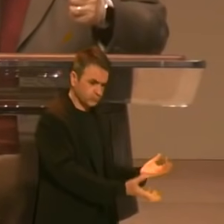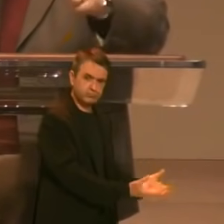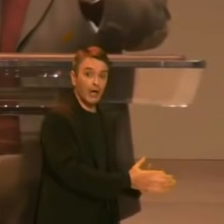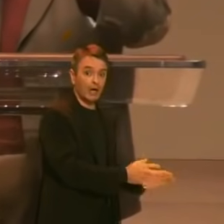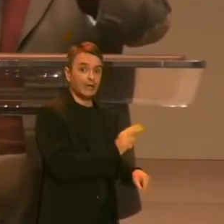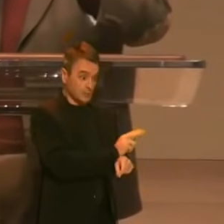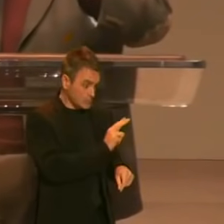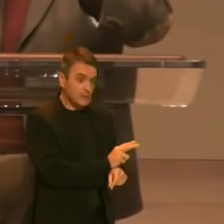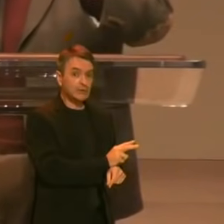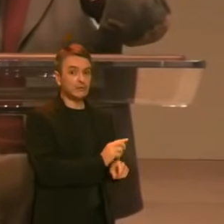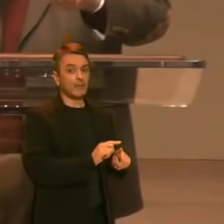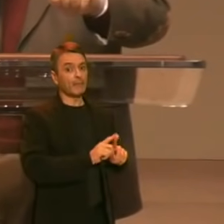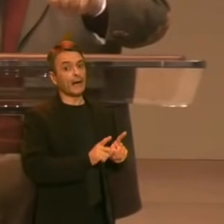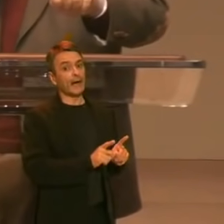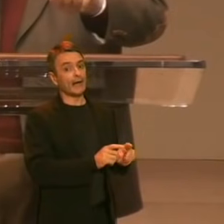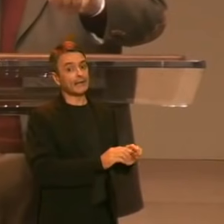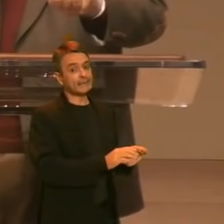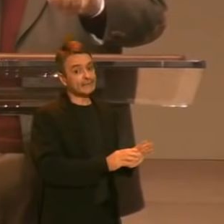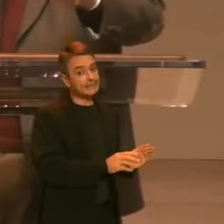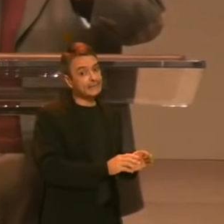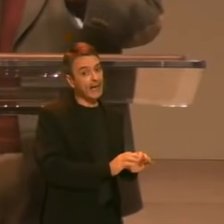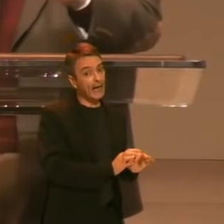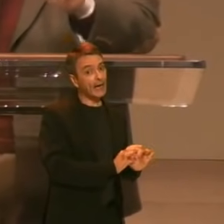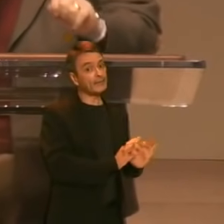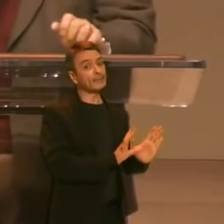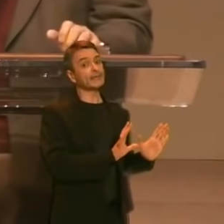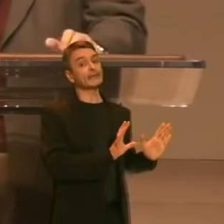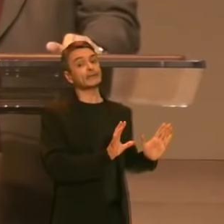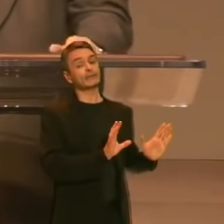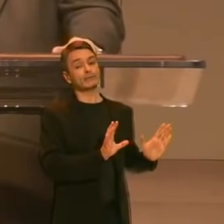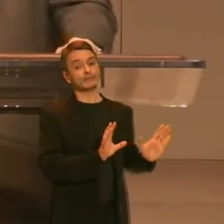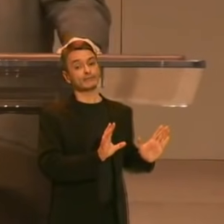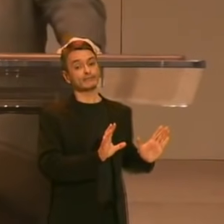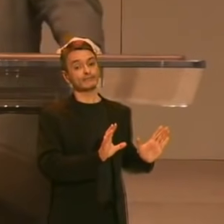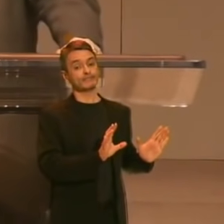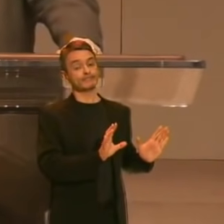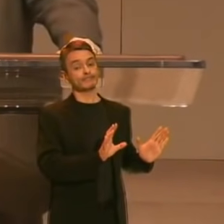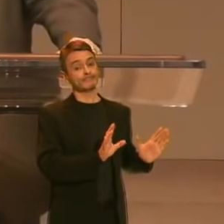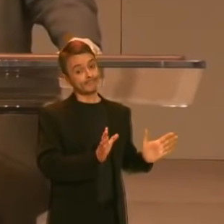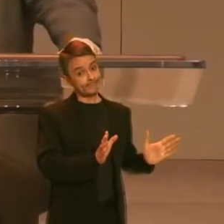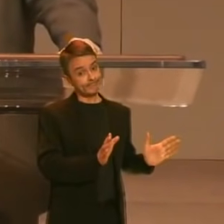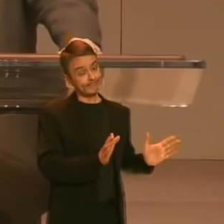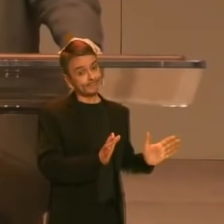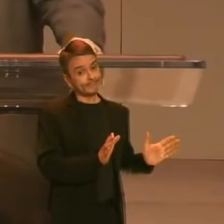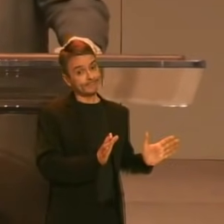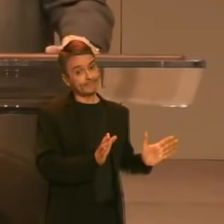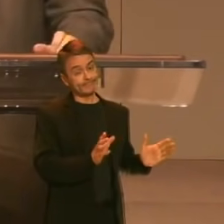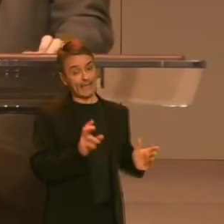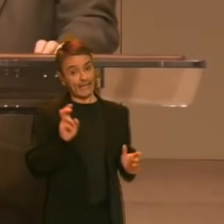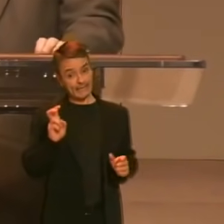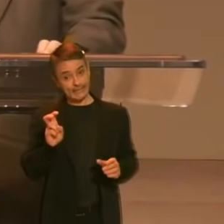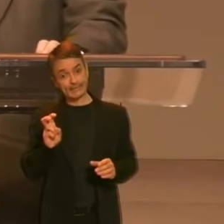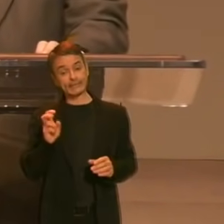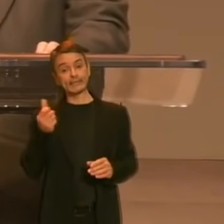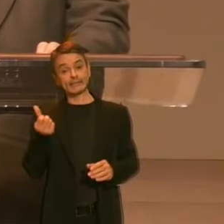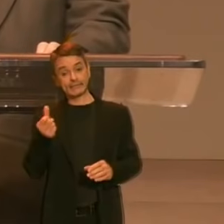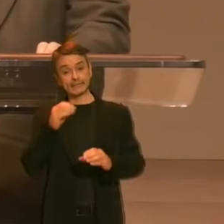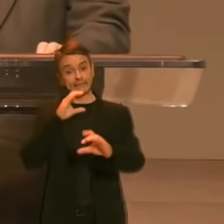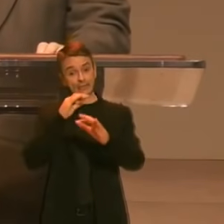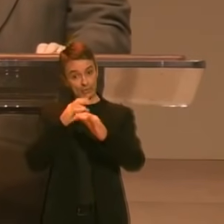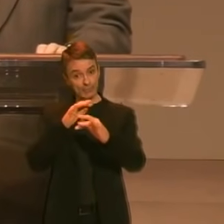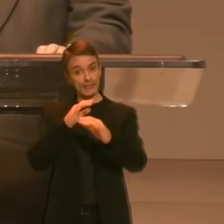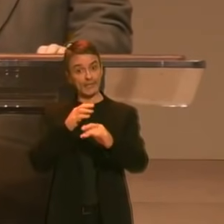se abrindo, e a gente vai ver isso na 5ª e na 6ª trombeta. A verdade é que